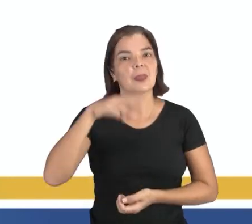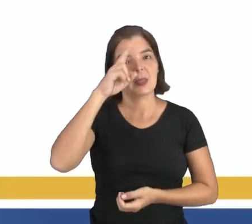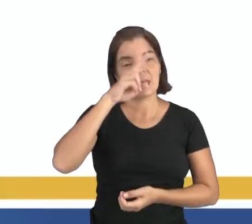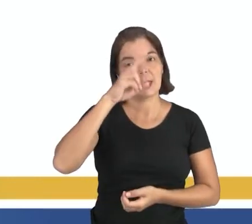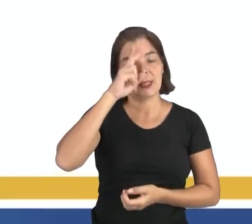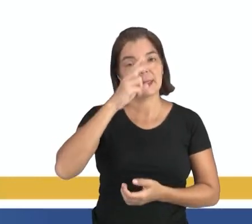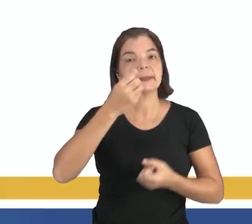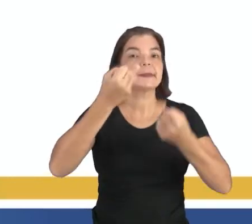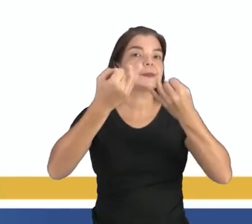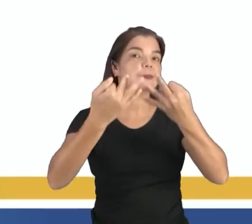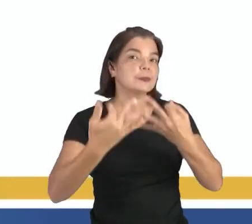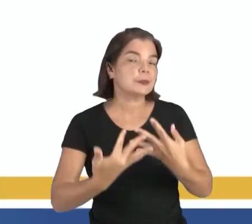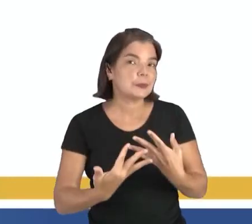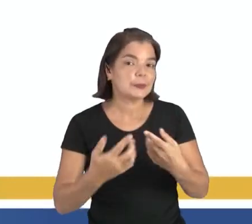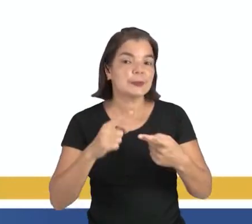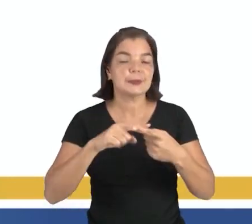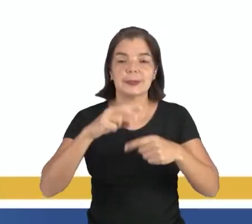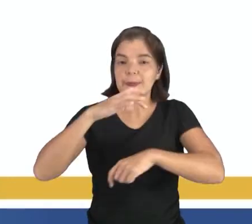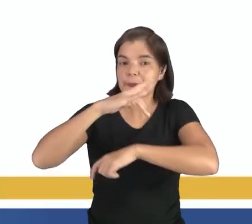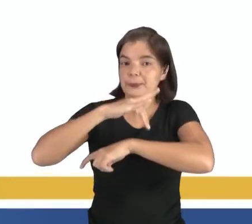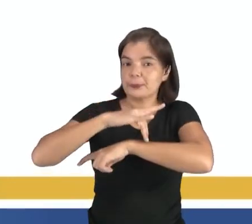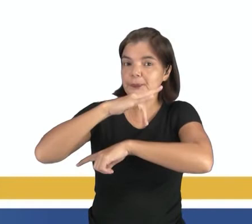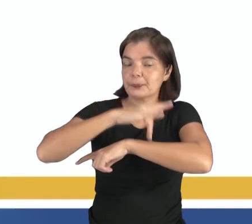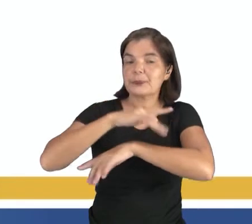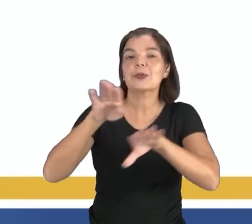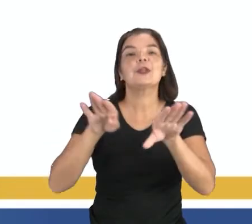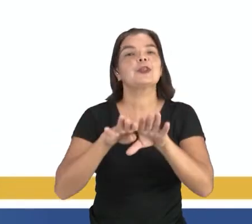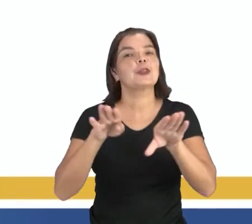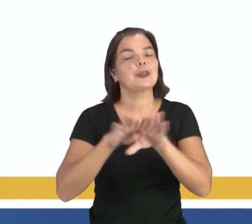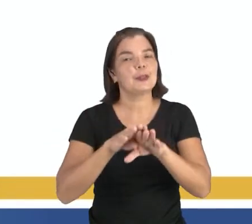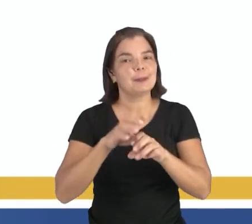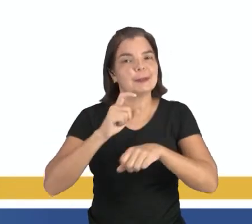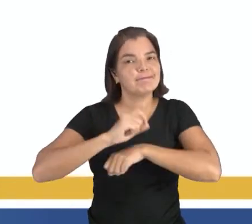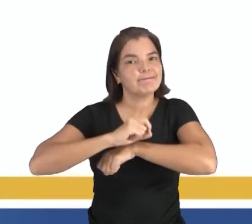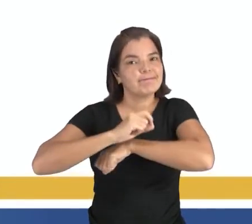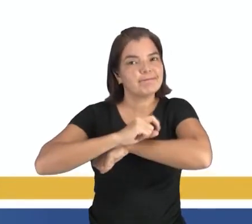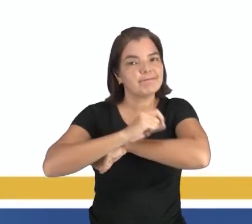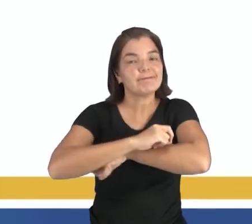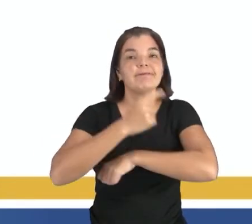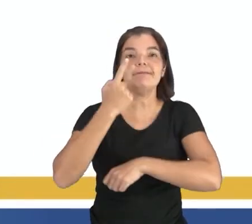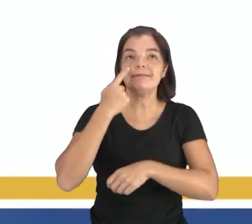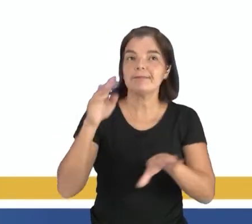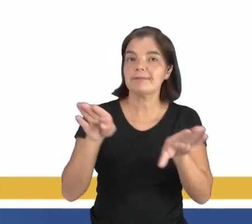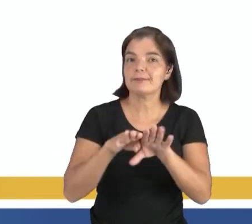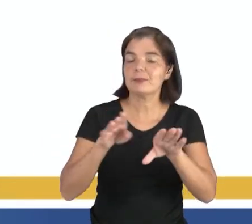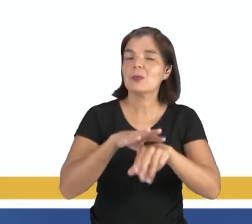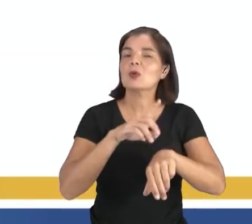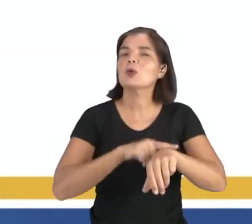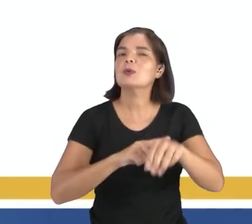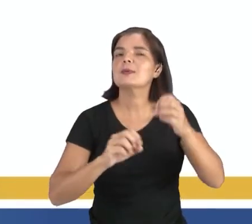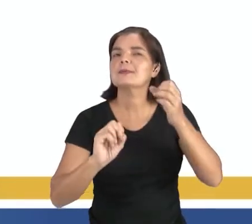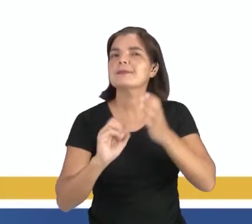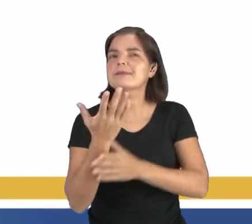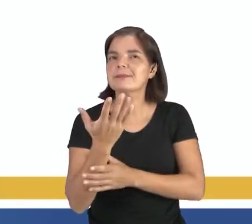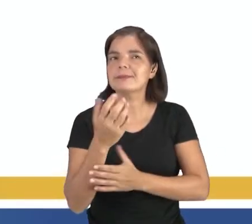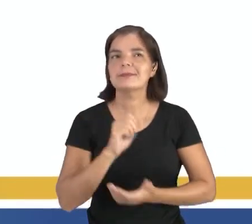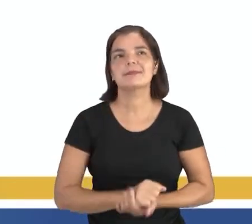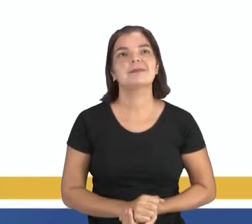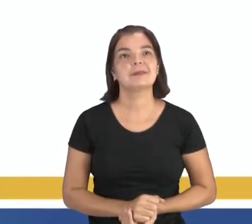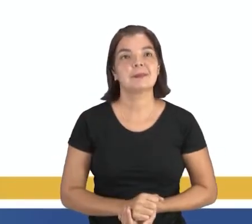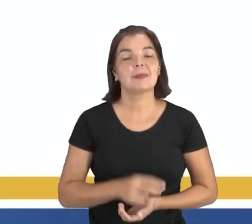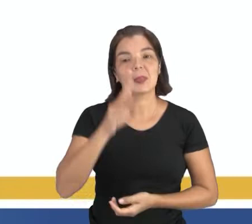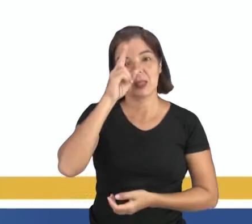história se desenvolve em torno da cigarra e da formiga. E em relação ao tempo?